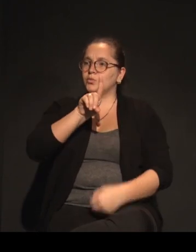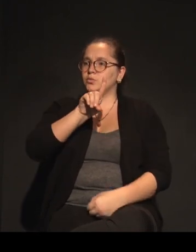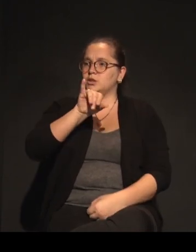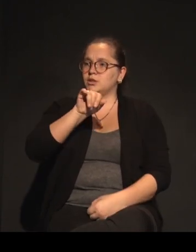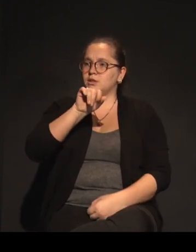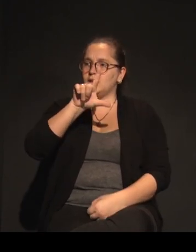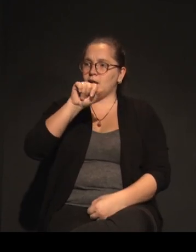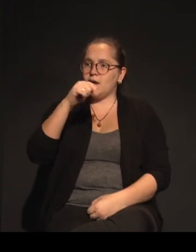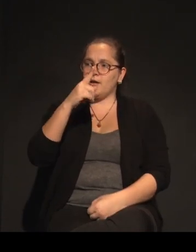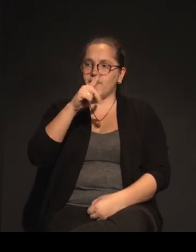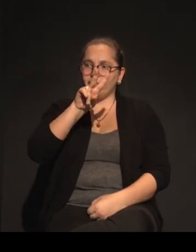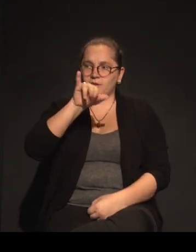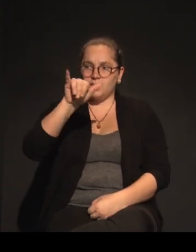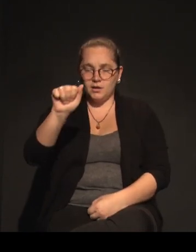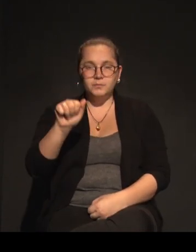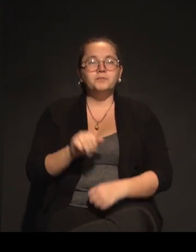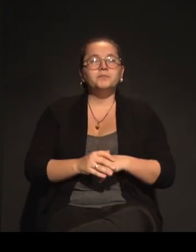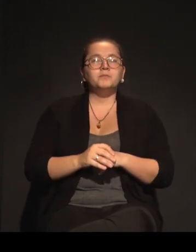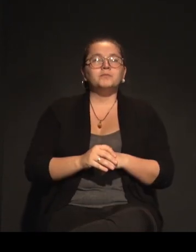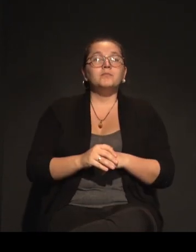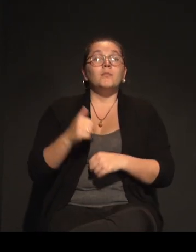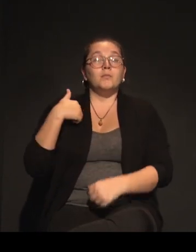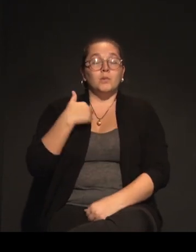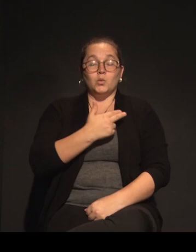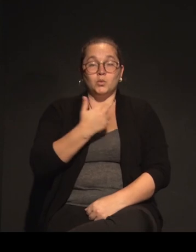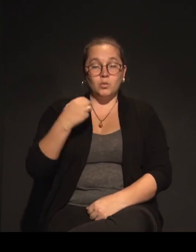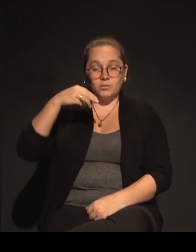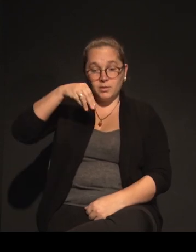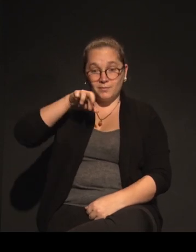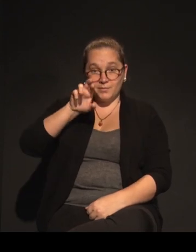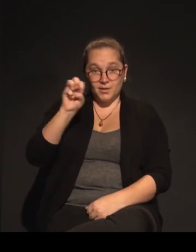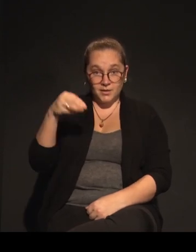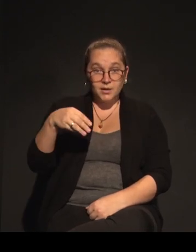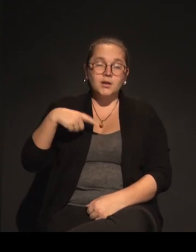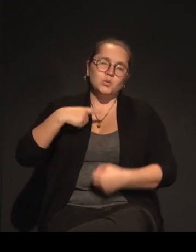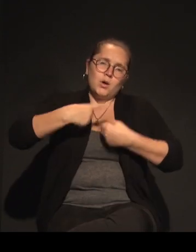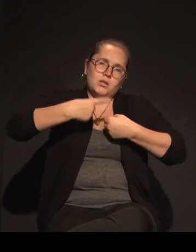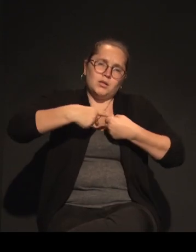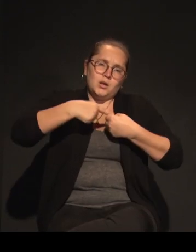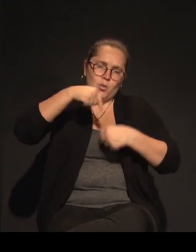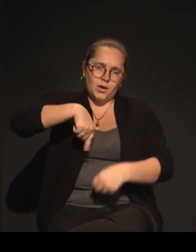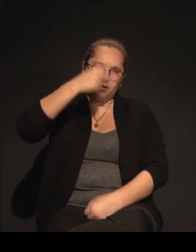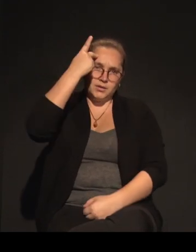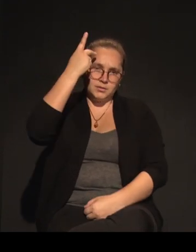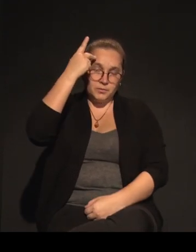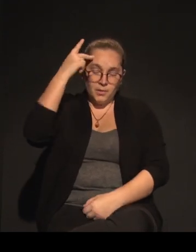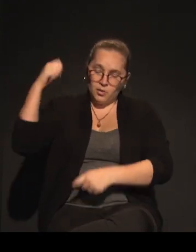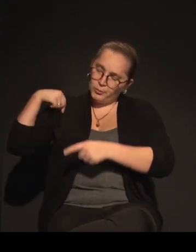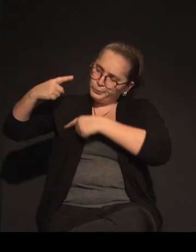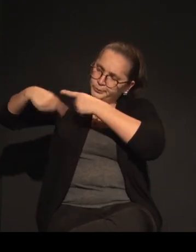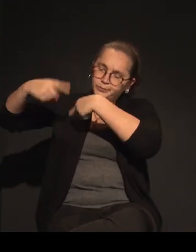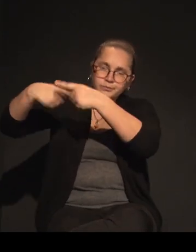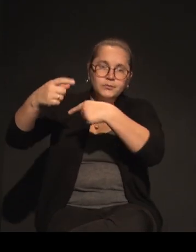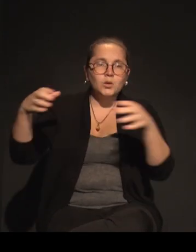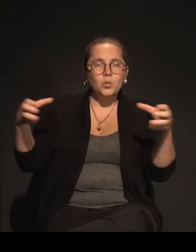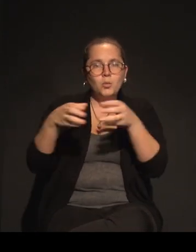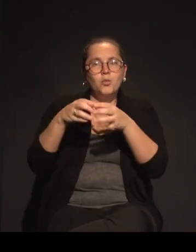menor akatu mirim é só que do interior de são paulo a minha sexualidade e do povo boé